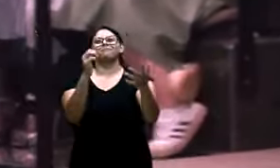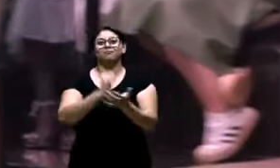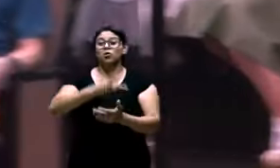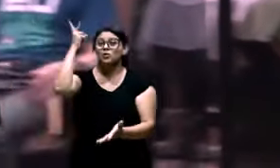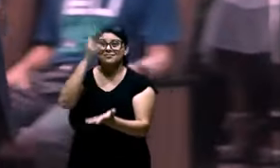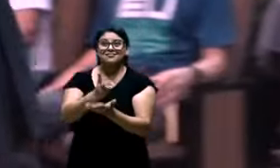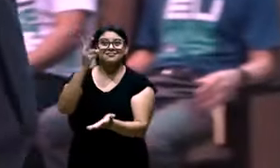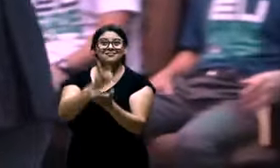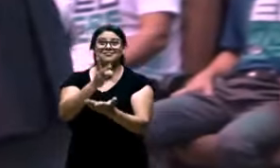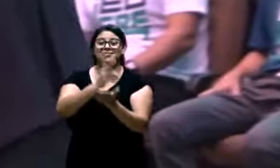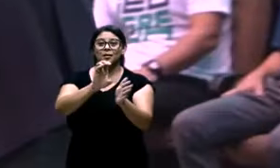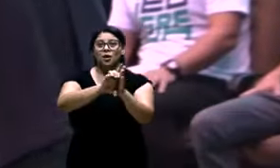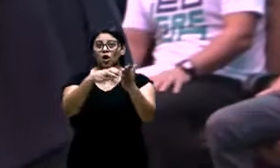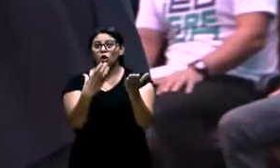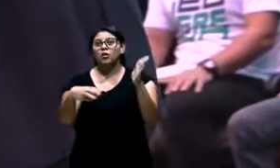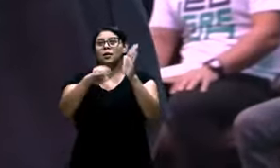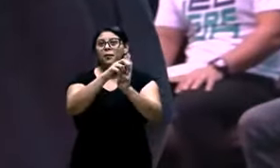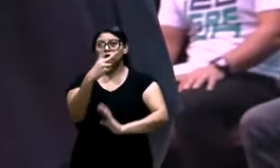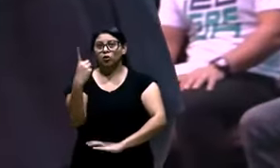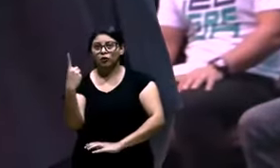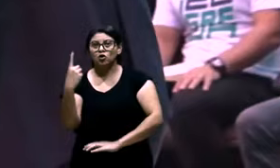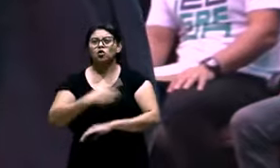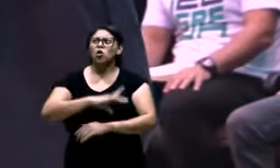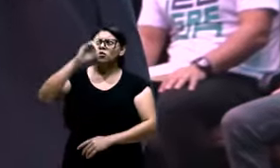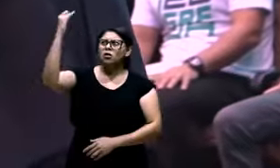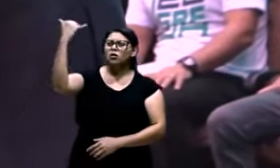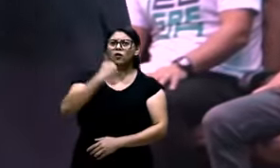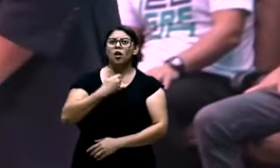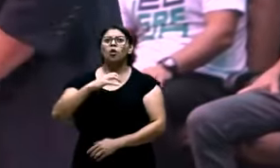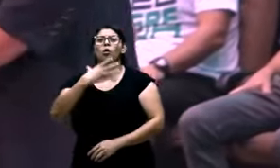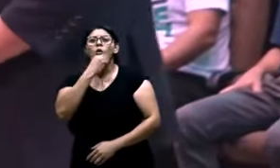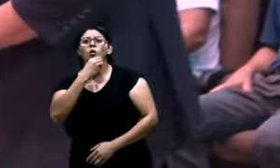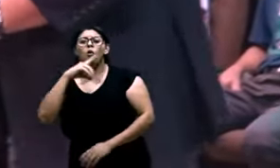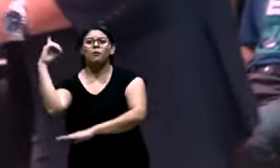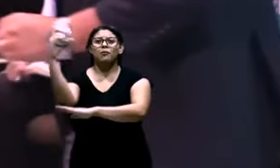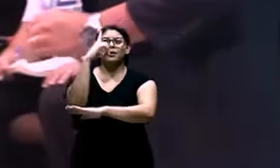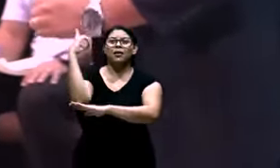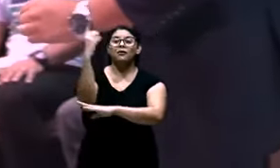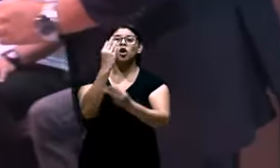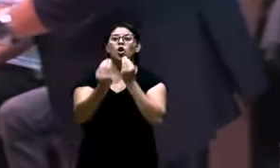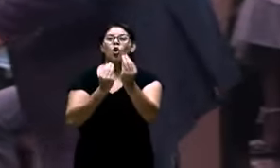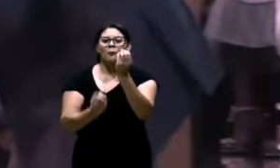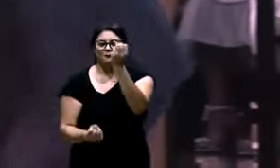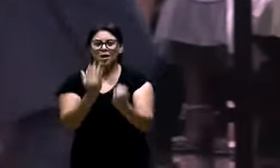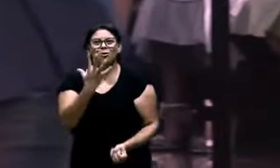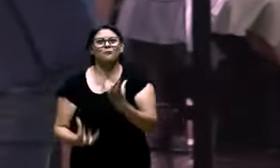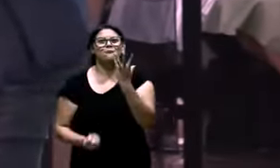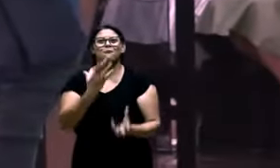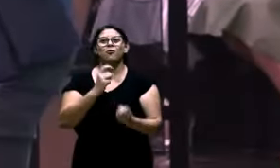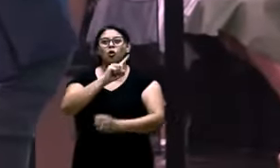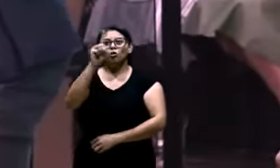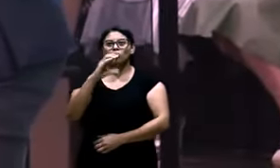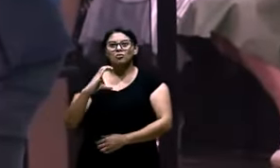Crônicas 21: Deus falou com Davi pelo fogo. Zacarias capítulo de número 2: